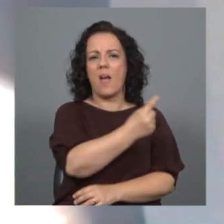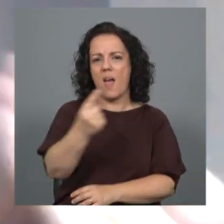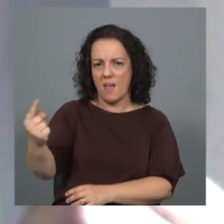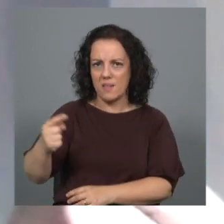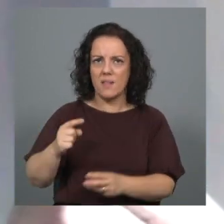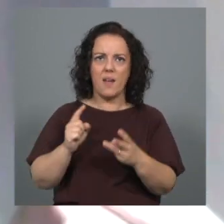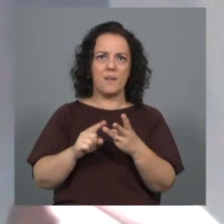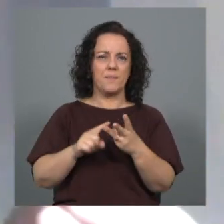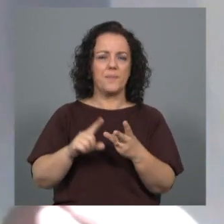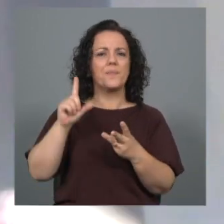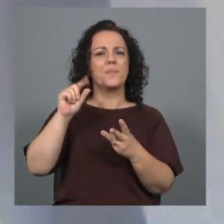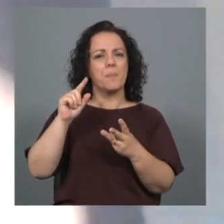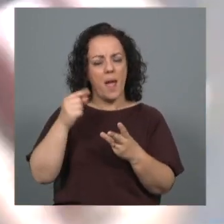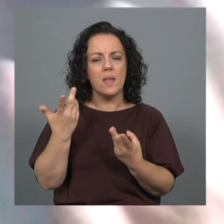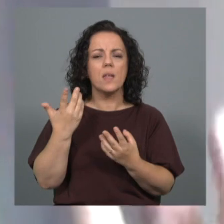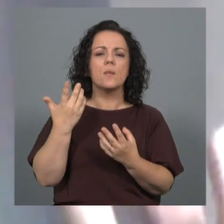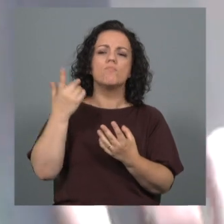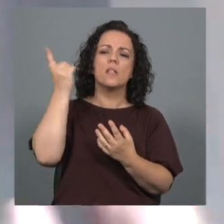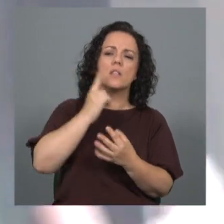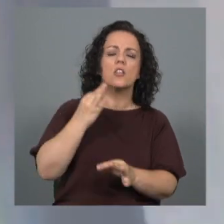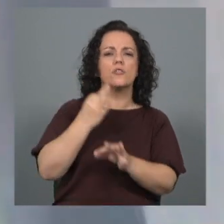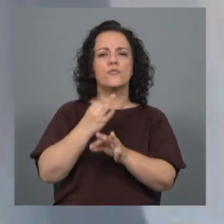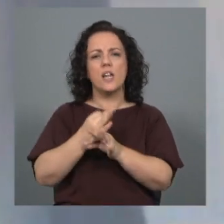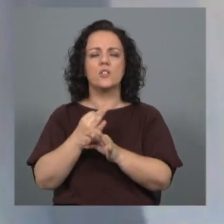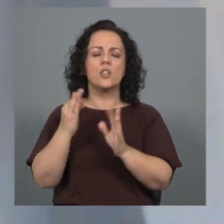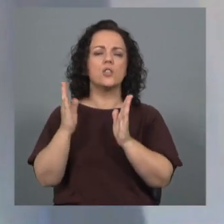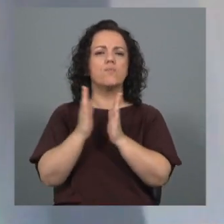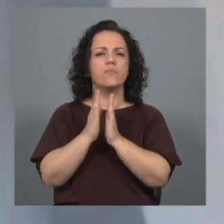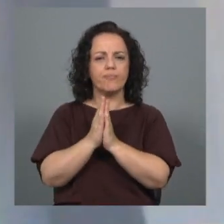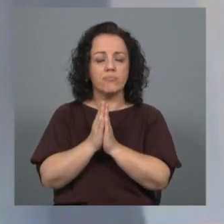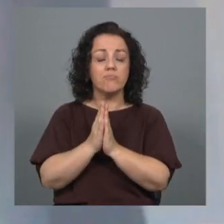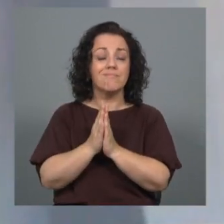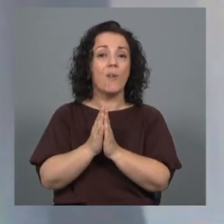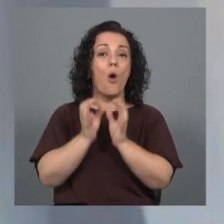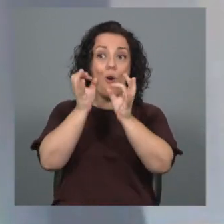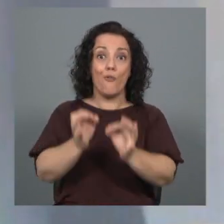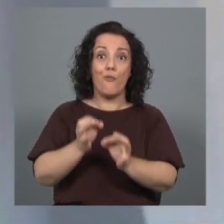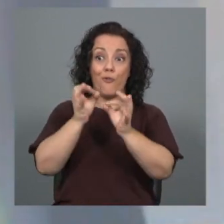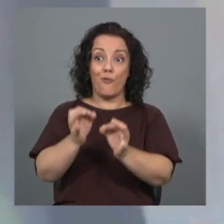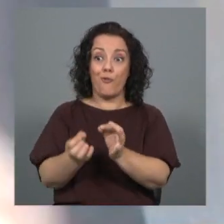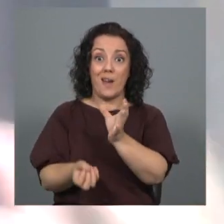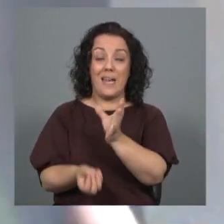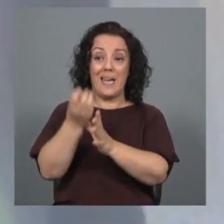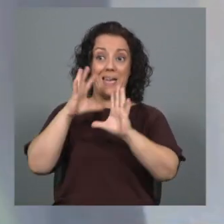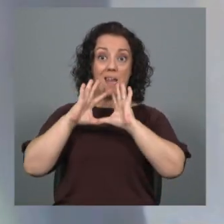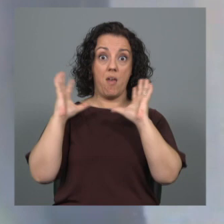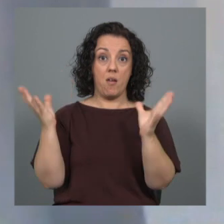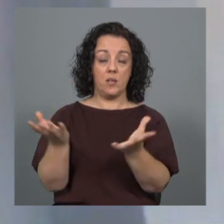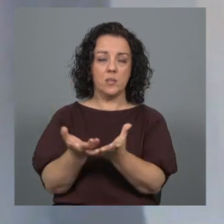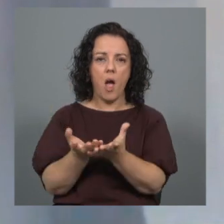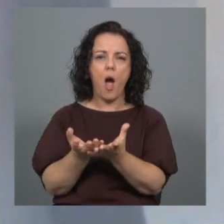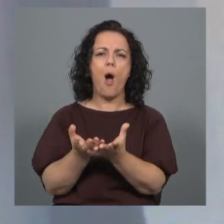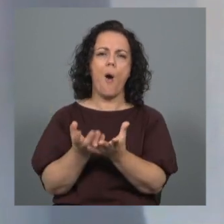nas celebrações cristãs. Quantas vezes é que o cuidado pela criação é referido ou é mencionado